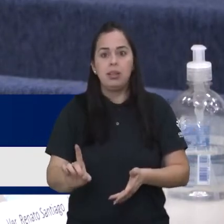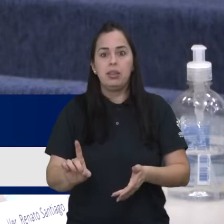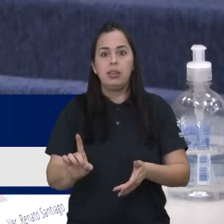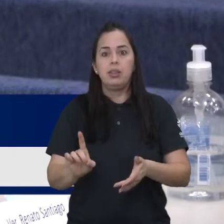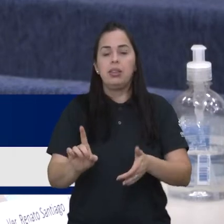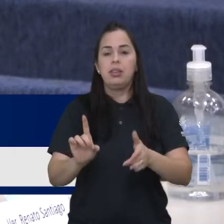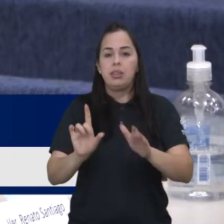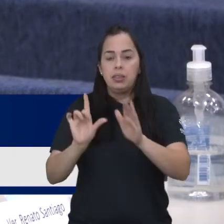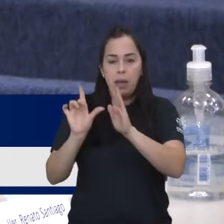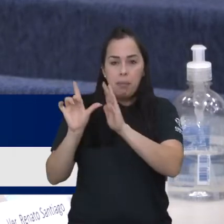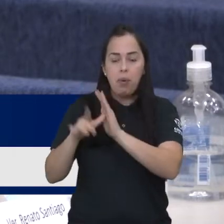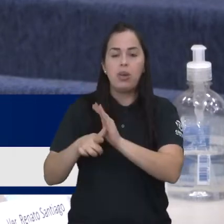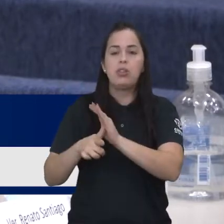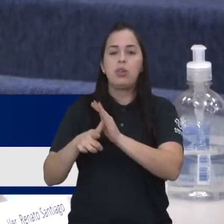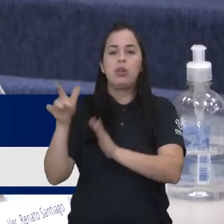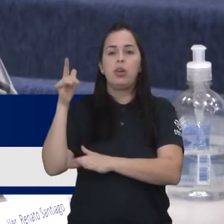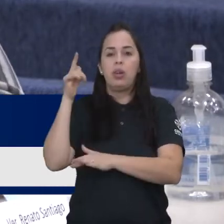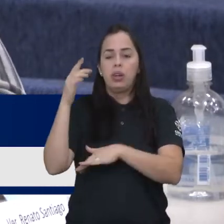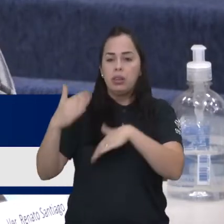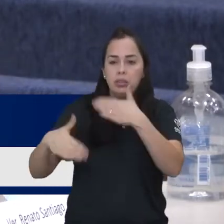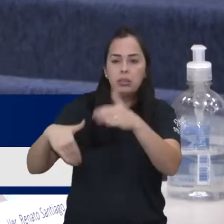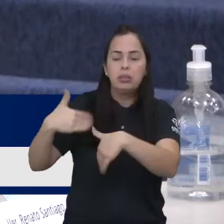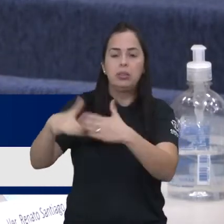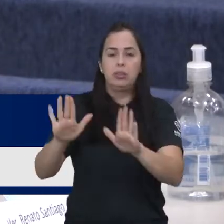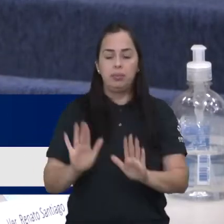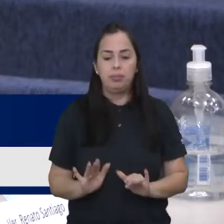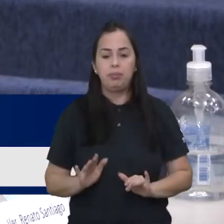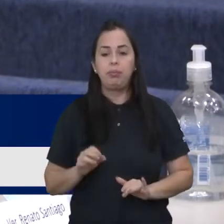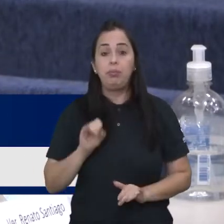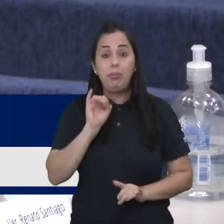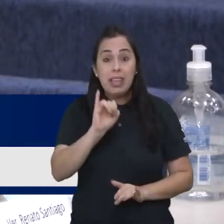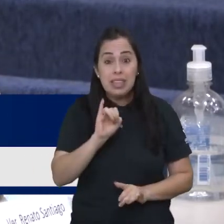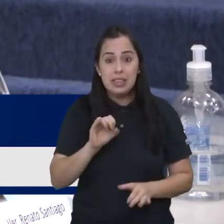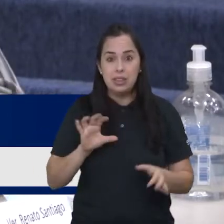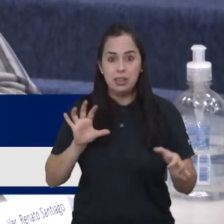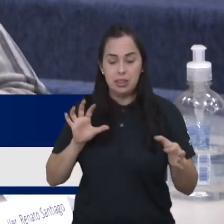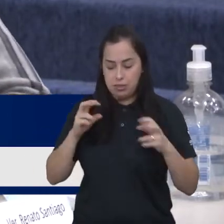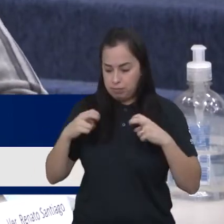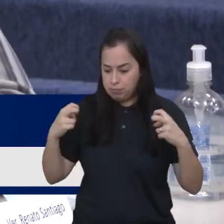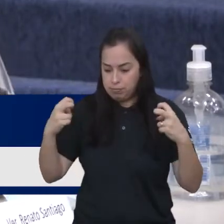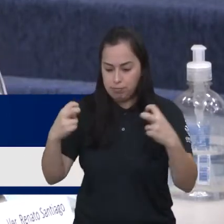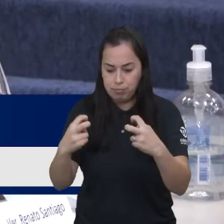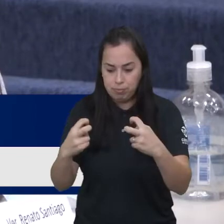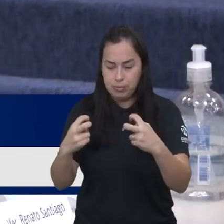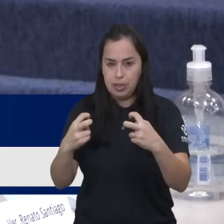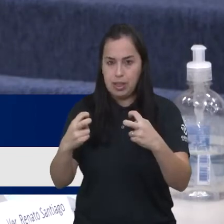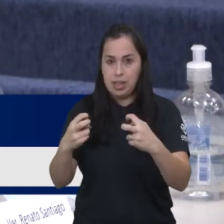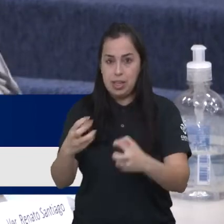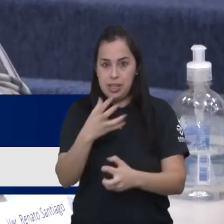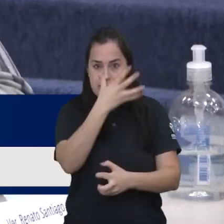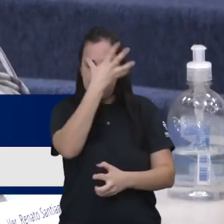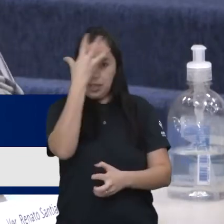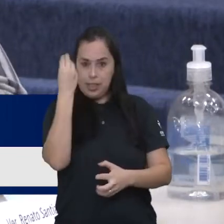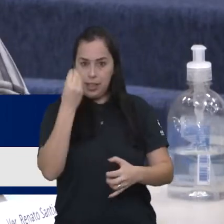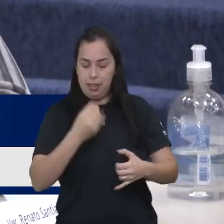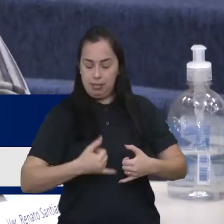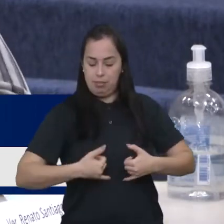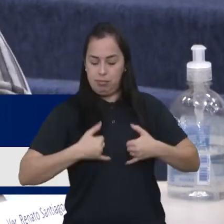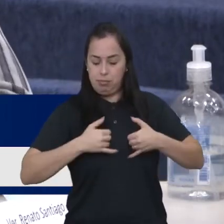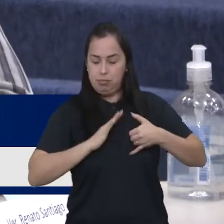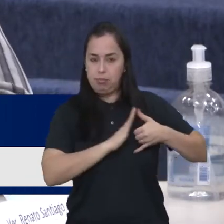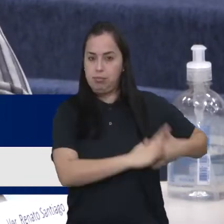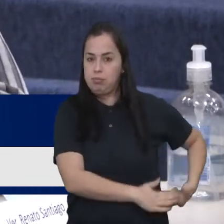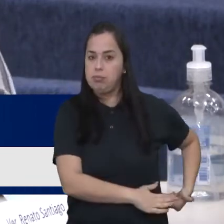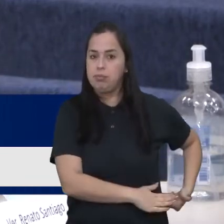e fiquem por herança para os seus filhos e para todos. enquanto a gente não sentar e abrir mão das vaidades